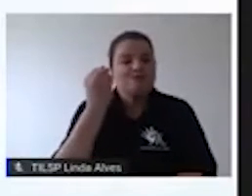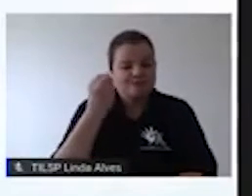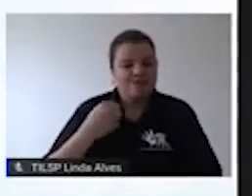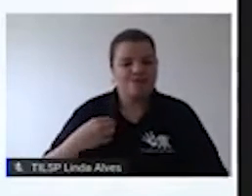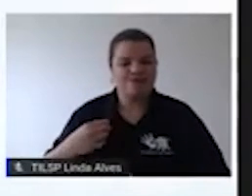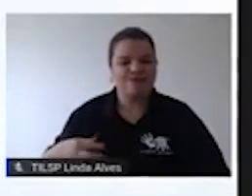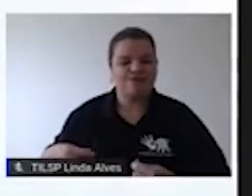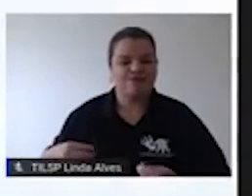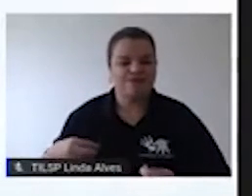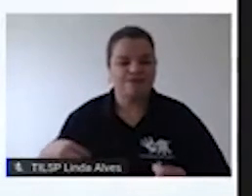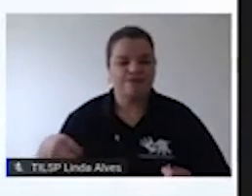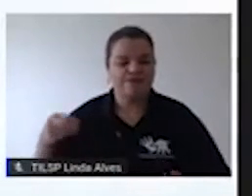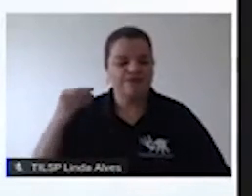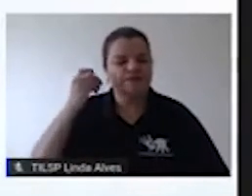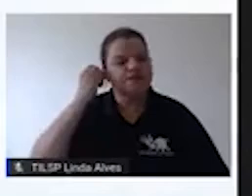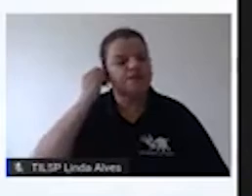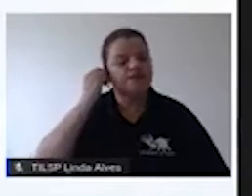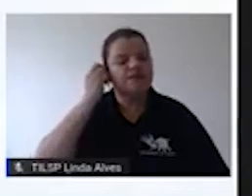para